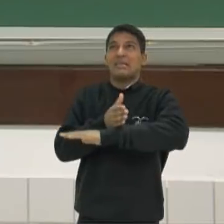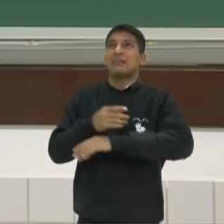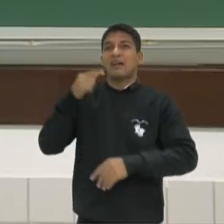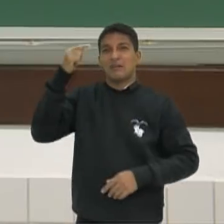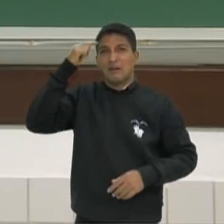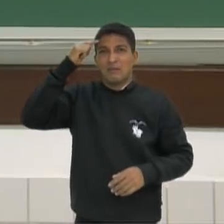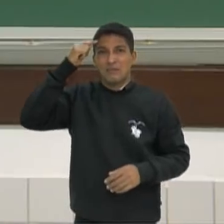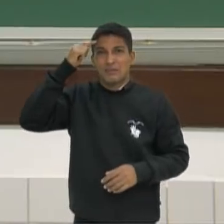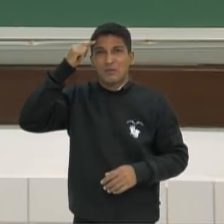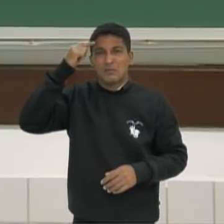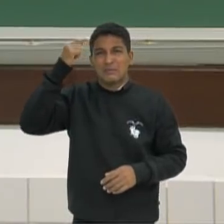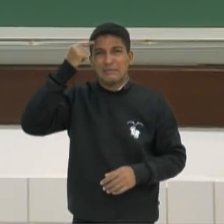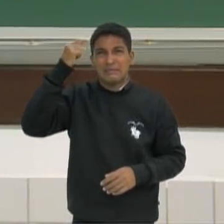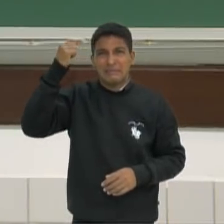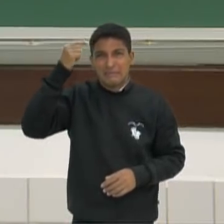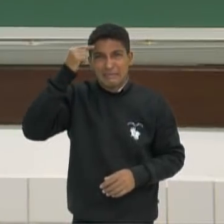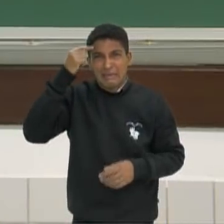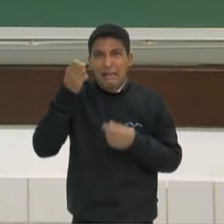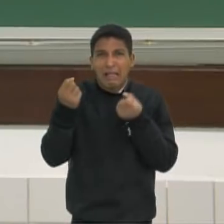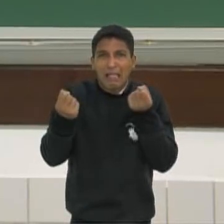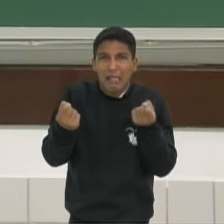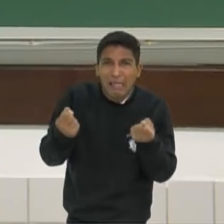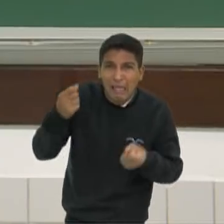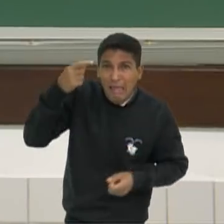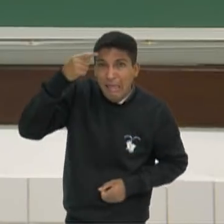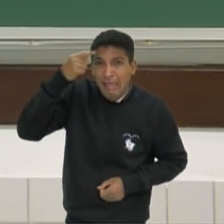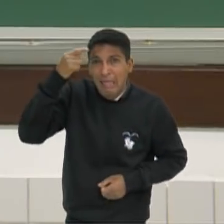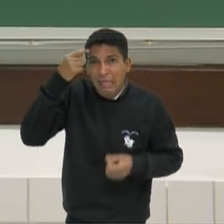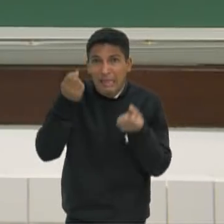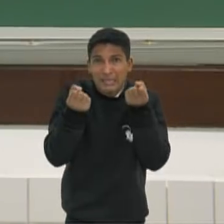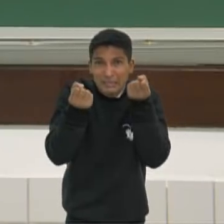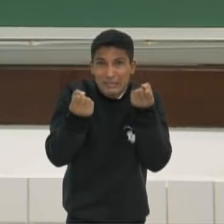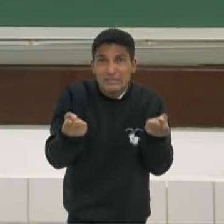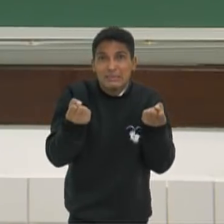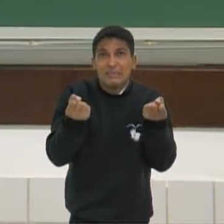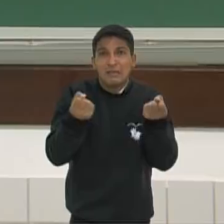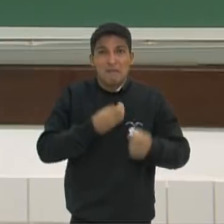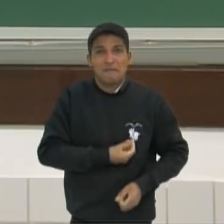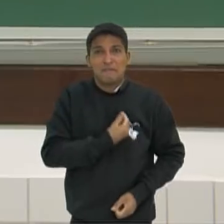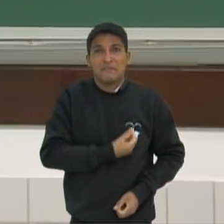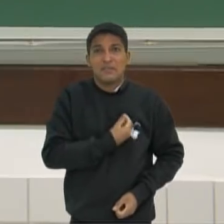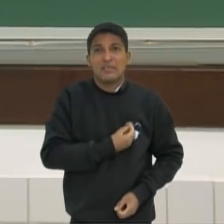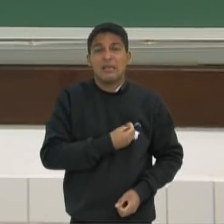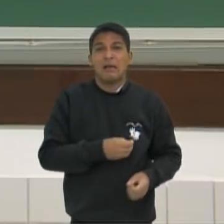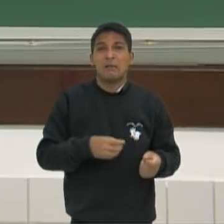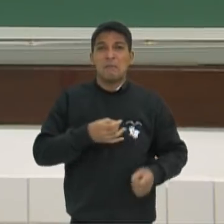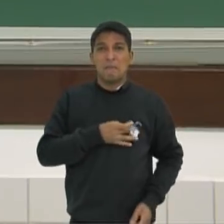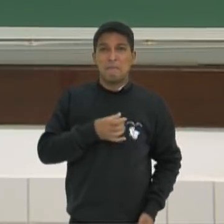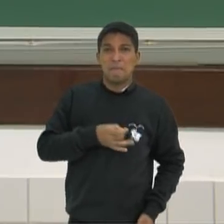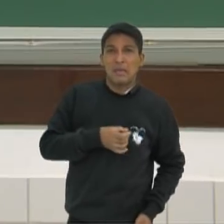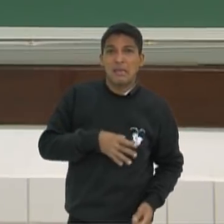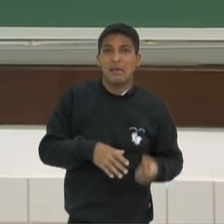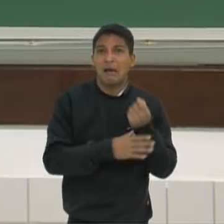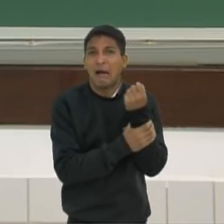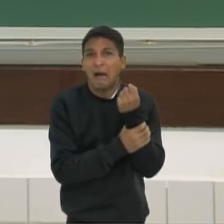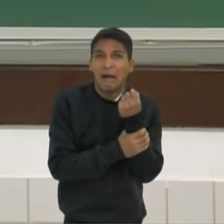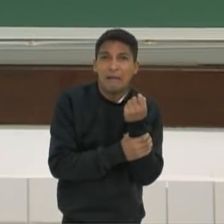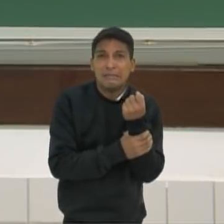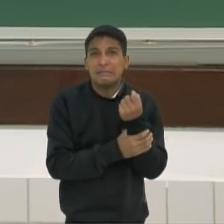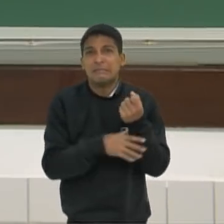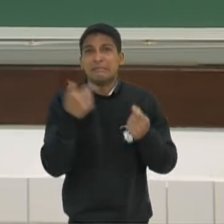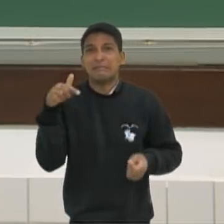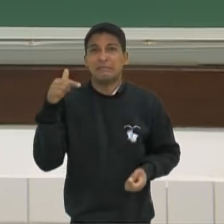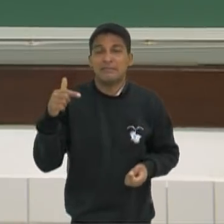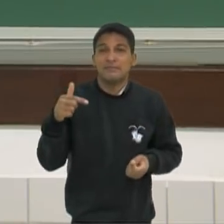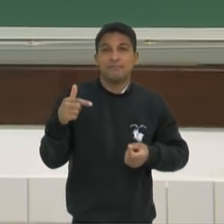esse peso constante e essa insegurança na sua vida. Mas não era só isso. né? Nós vamos